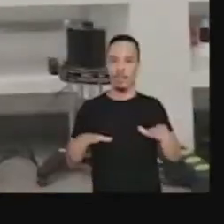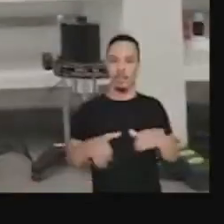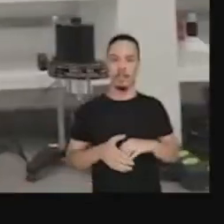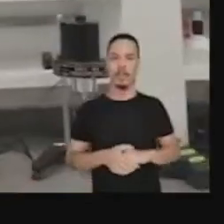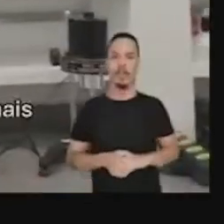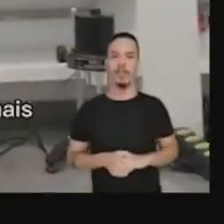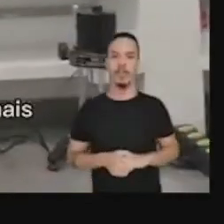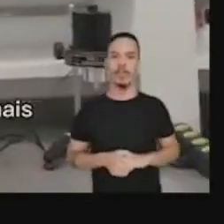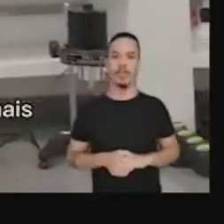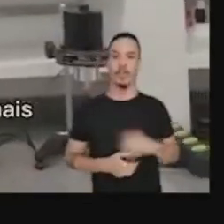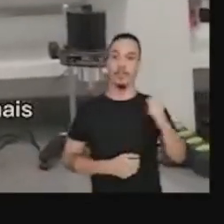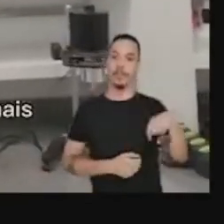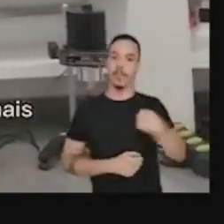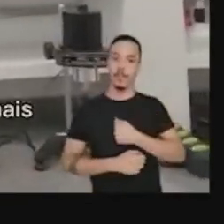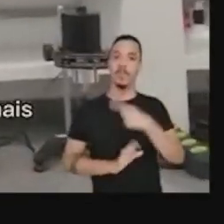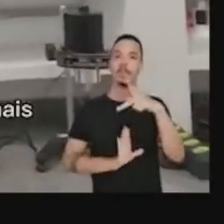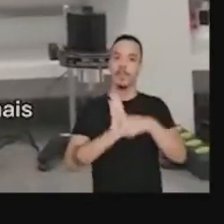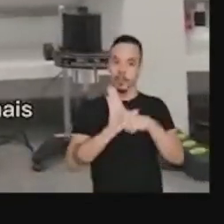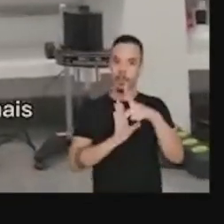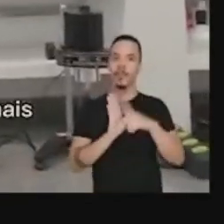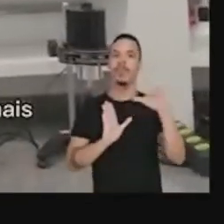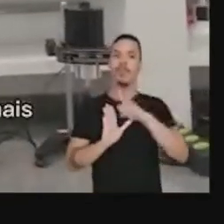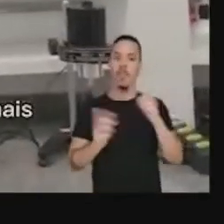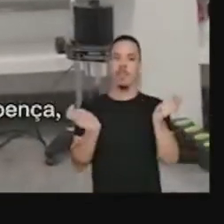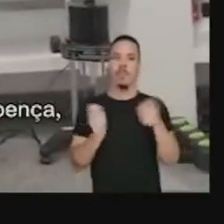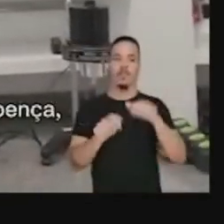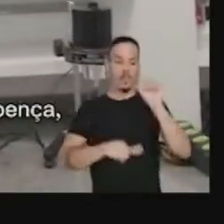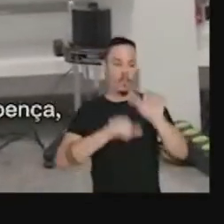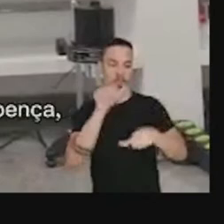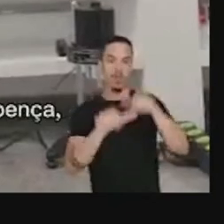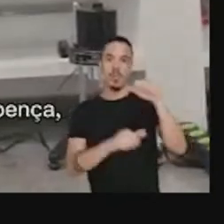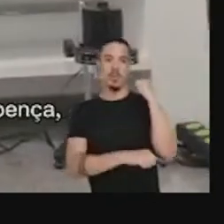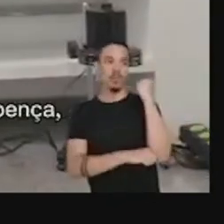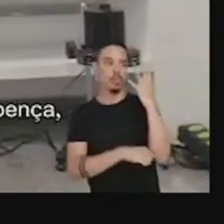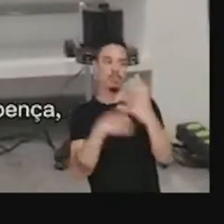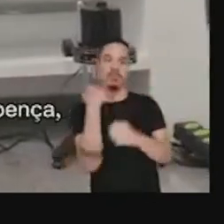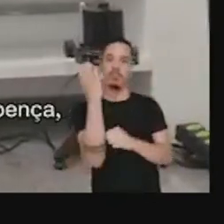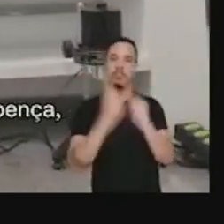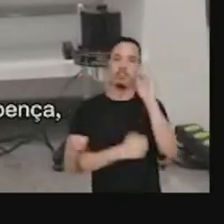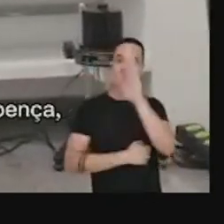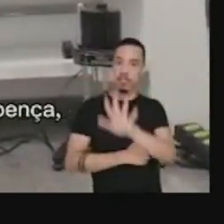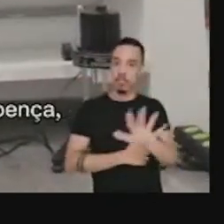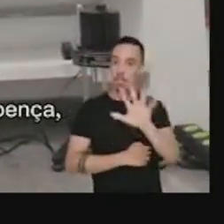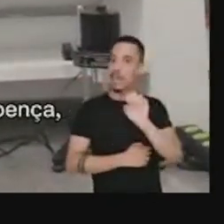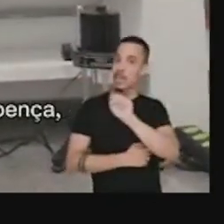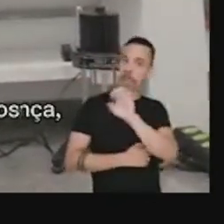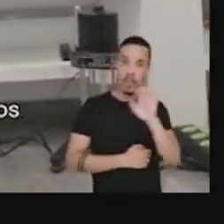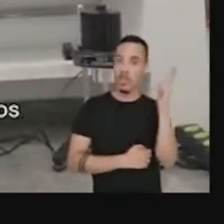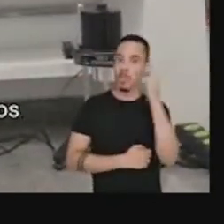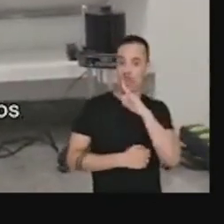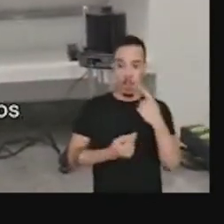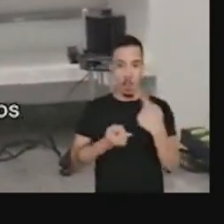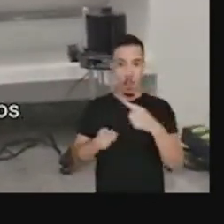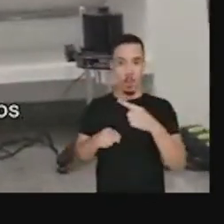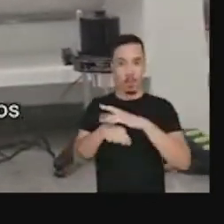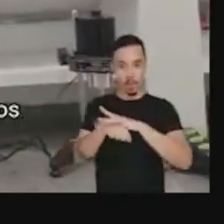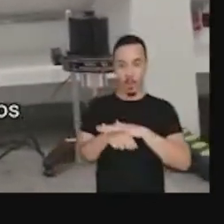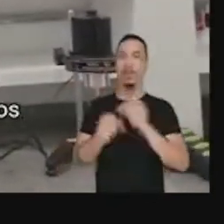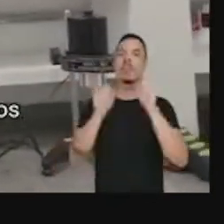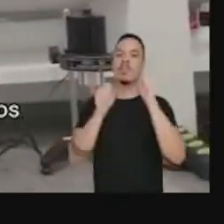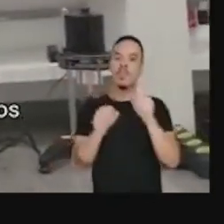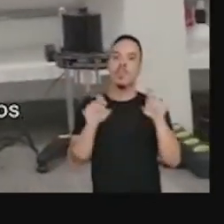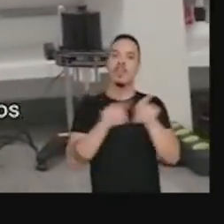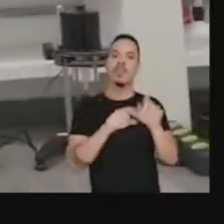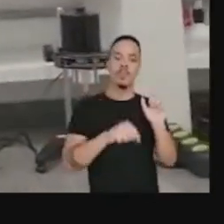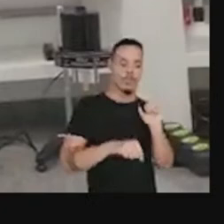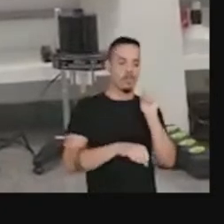nossa biopomada. Nosso projeto tem potencial para trazer grandes mudanças regionais e nacionais, pois caso não apresente ação contra a doença, a biopomada pode